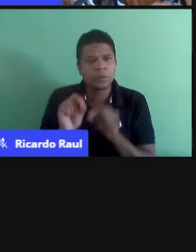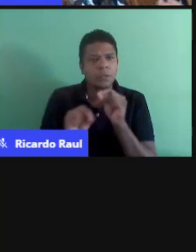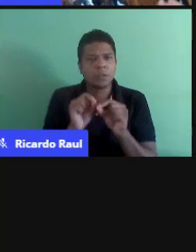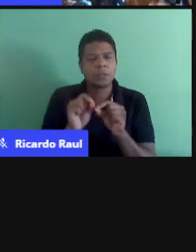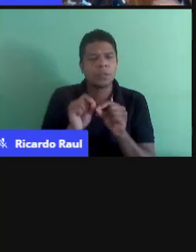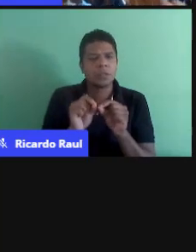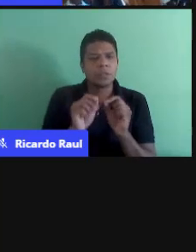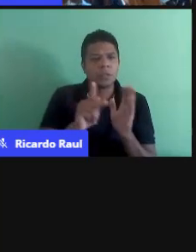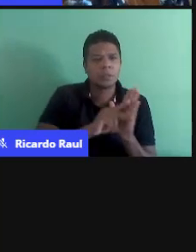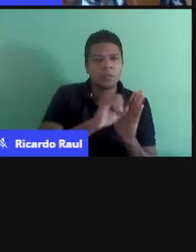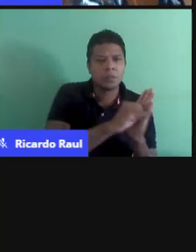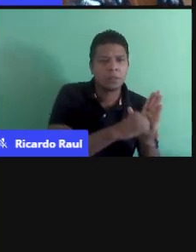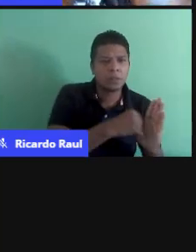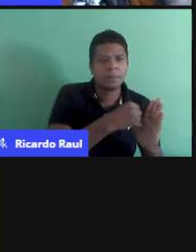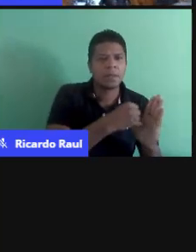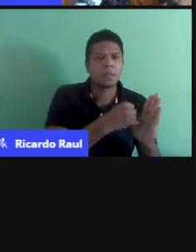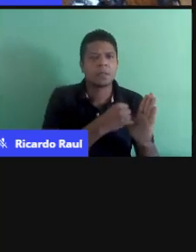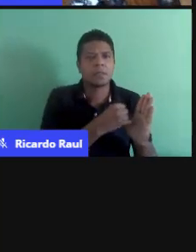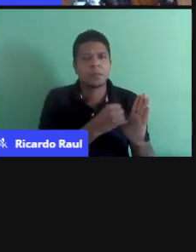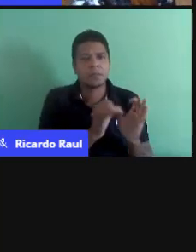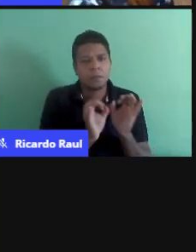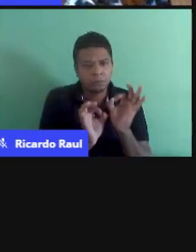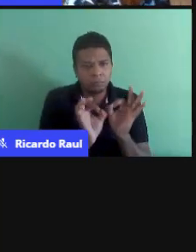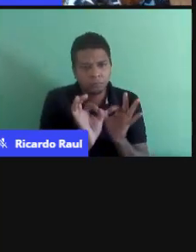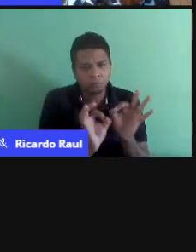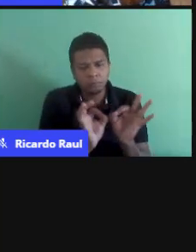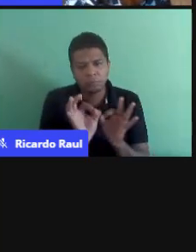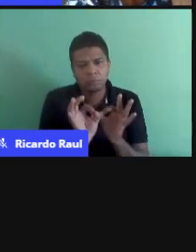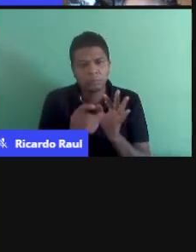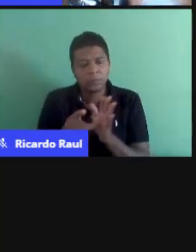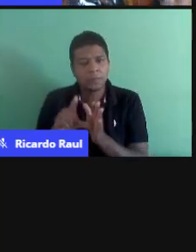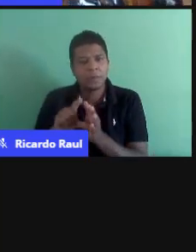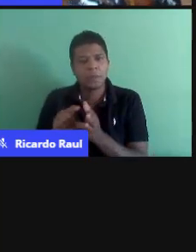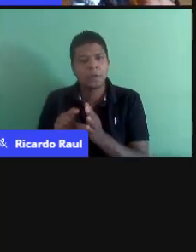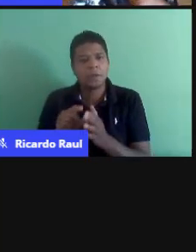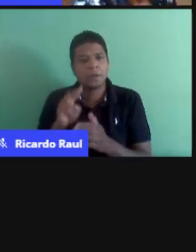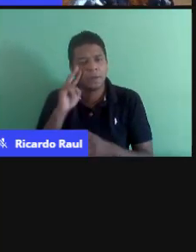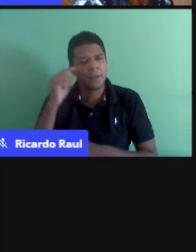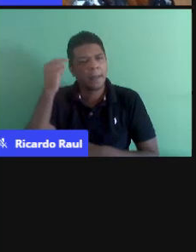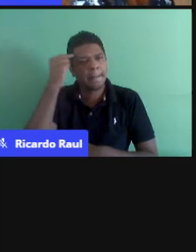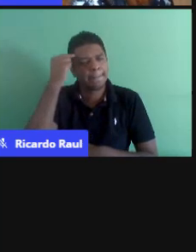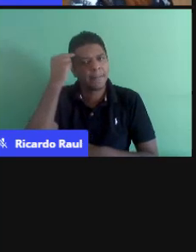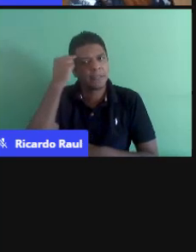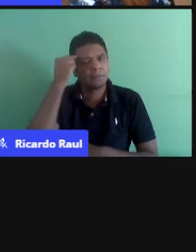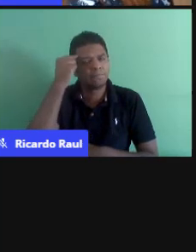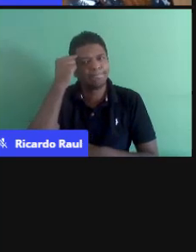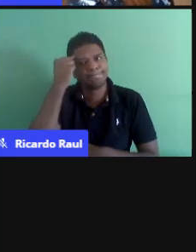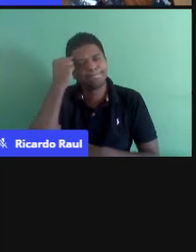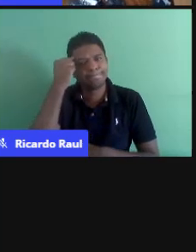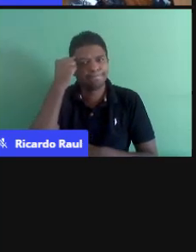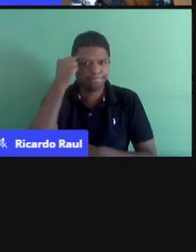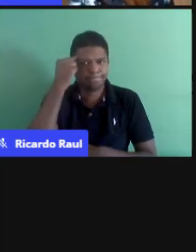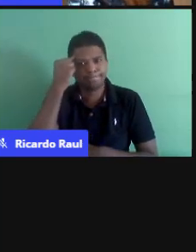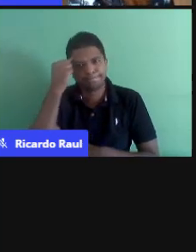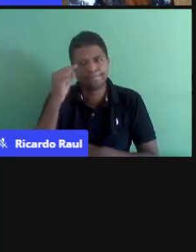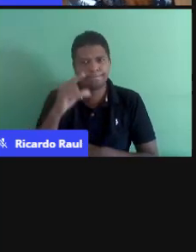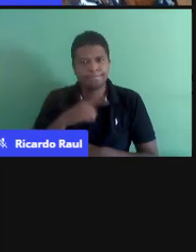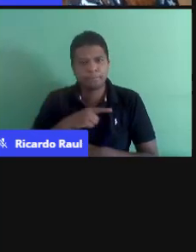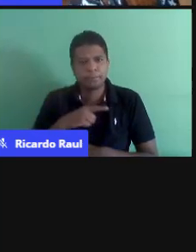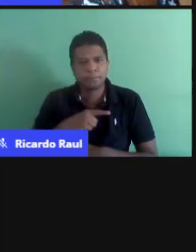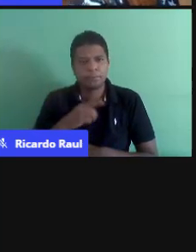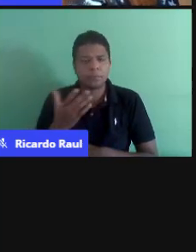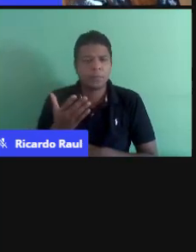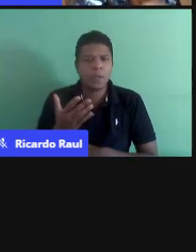professor vai planejar antevendo as possibilidades, pensando nas situações que podem surgir. Então,